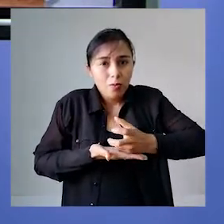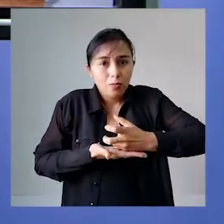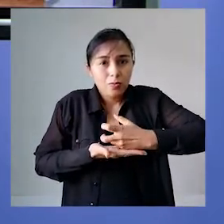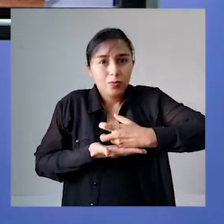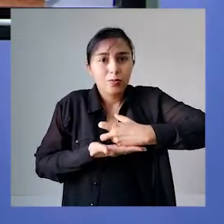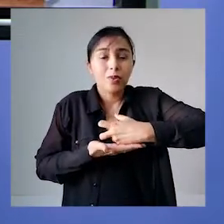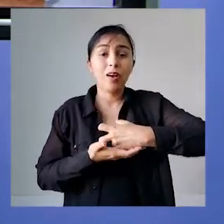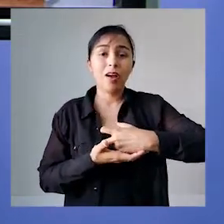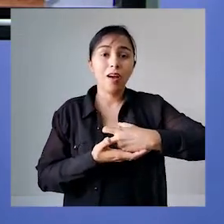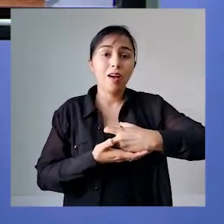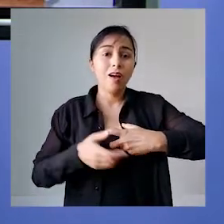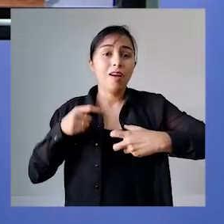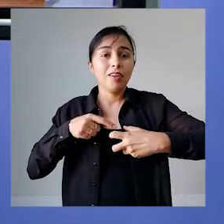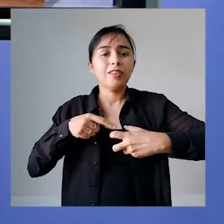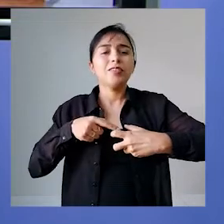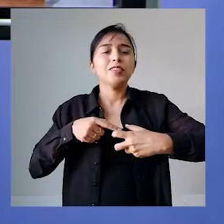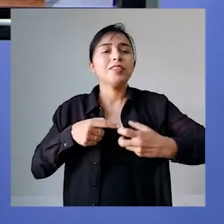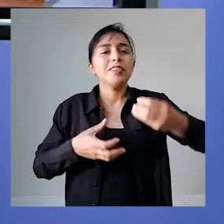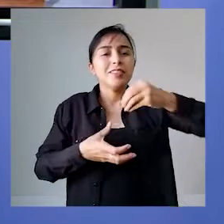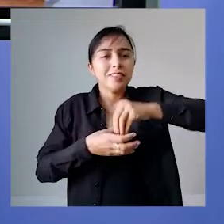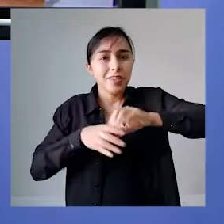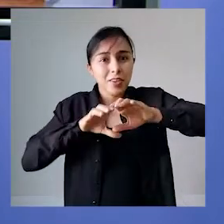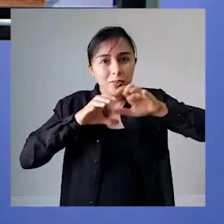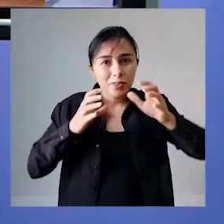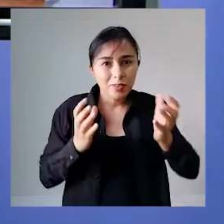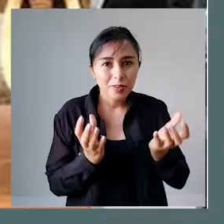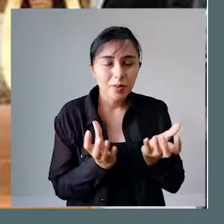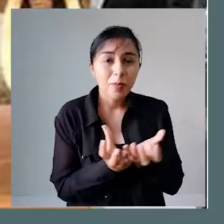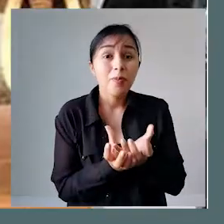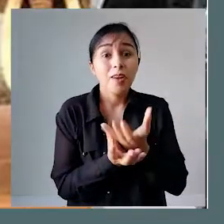gasosa, a excreção, tudo é feito através da placenta.